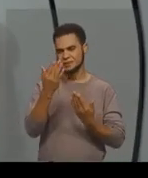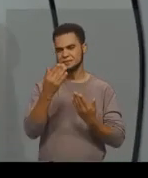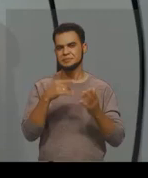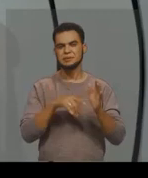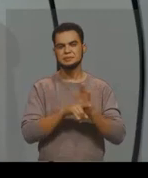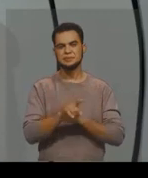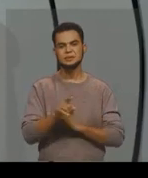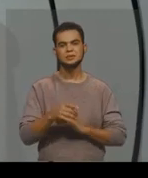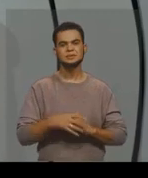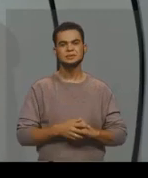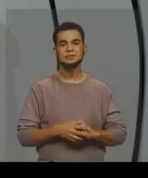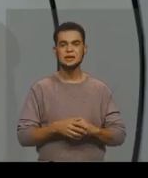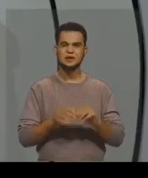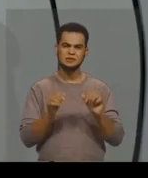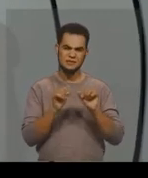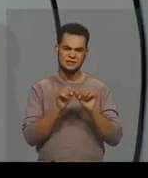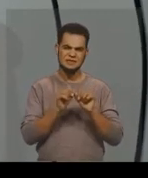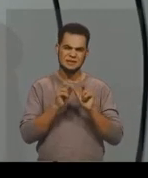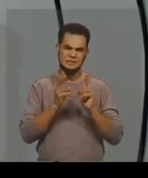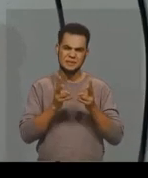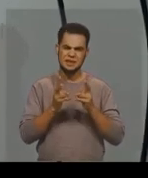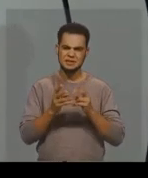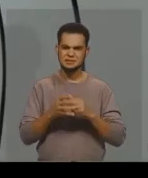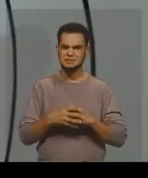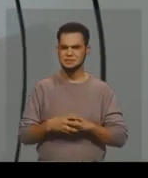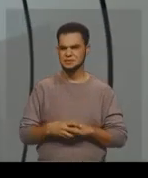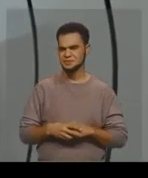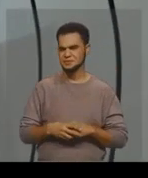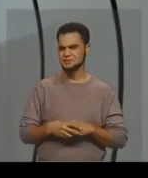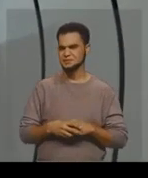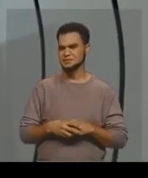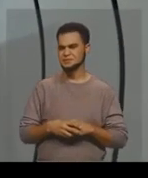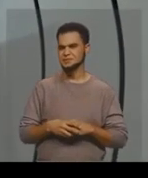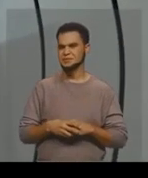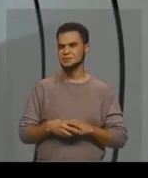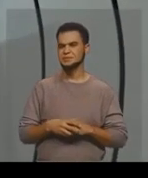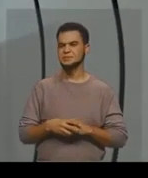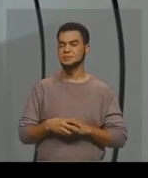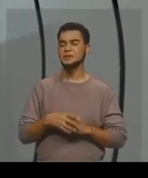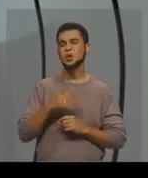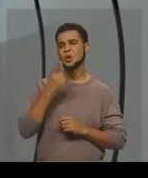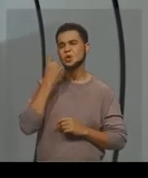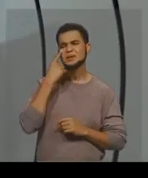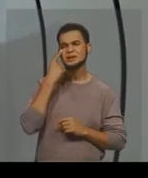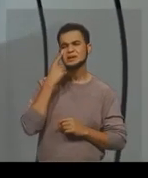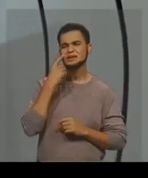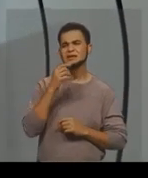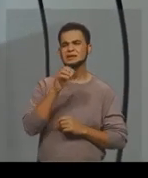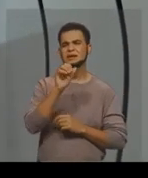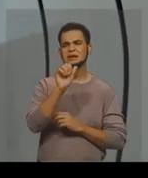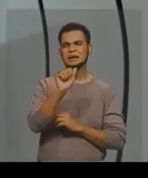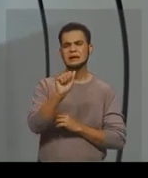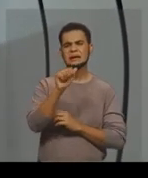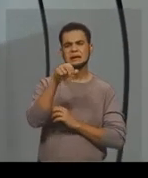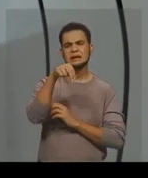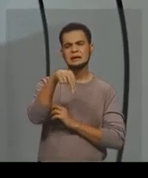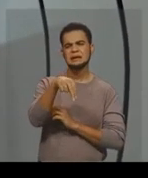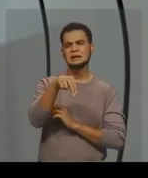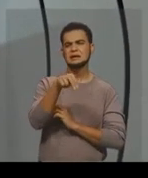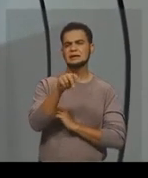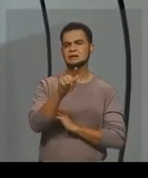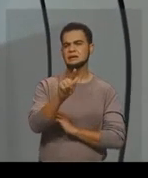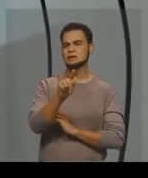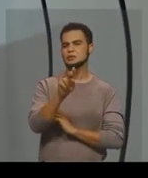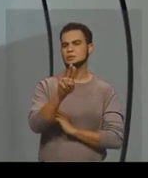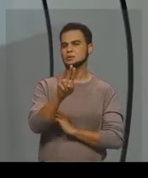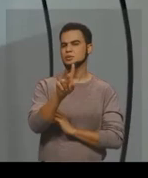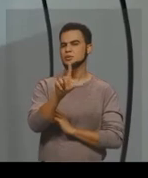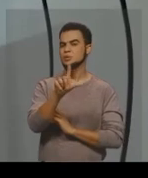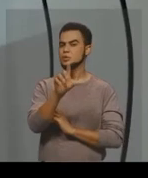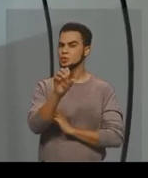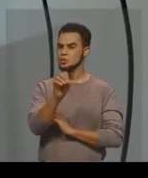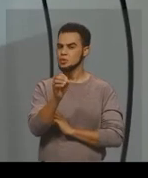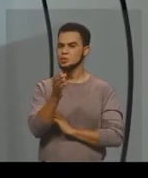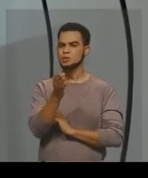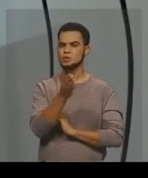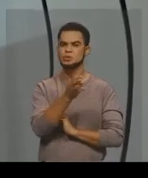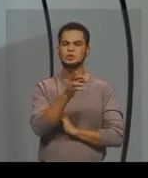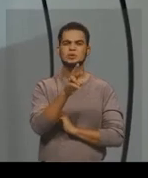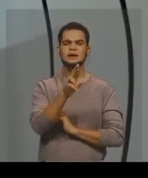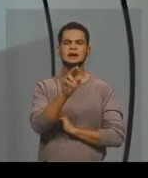raso. Vou até fazer aqui mesmo. O ângulo raso é aquele ângulo, né, que ele vai estar